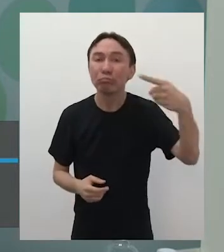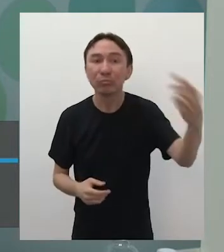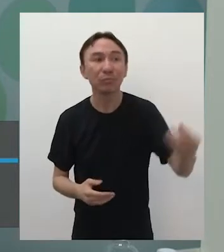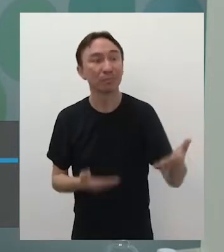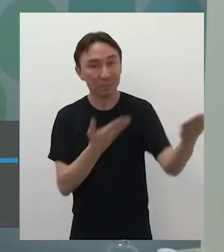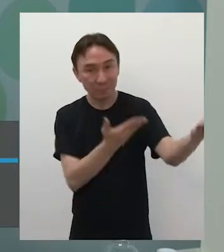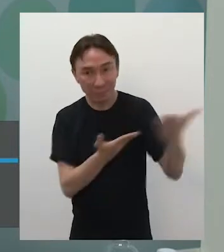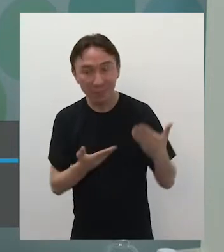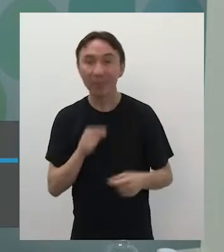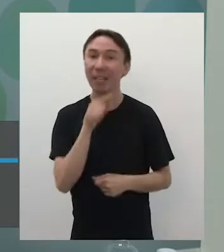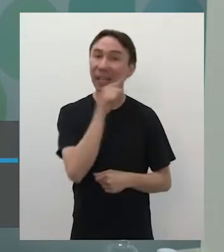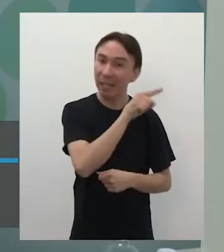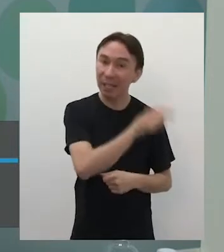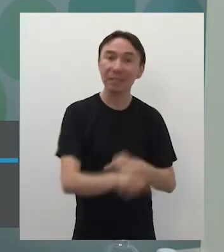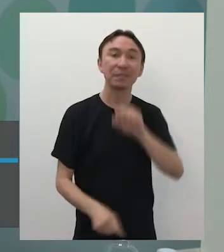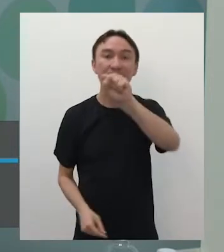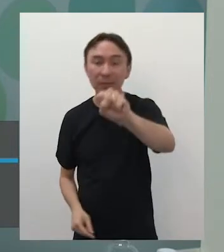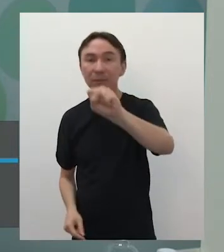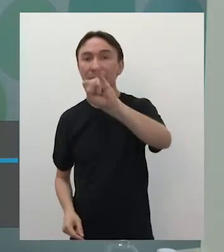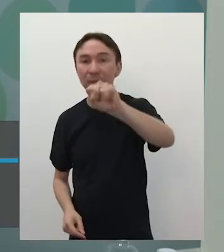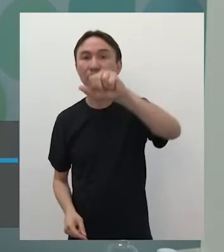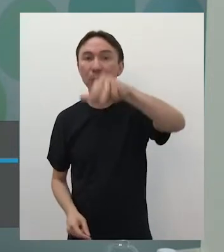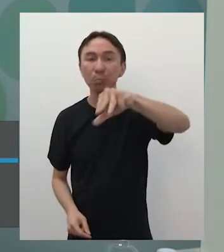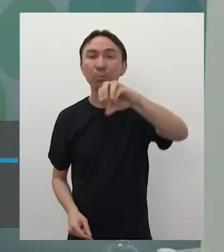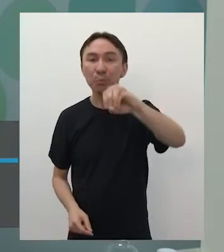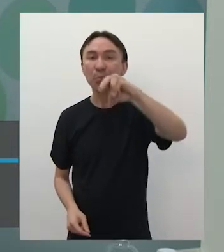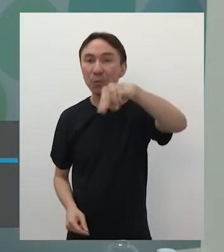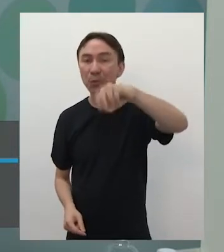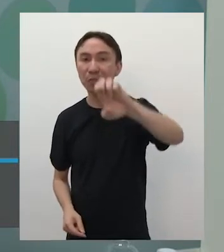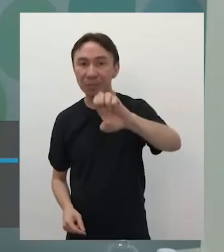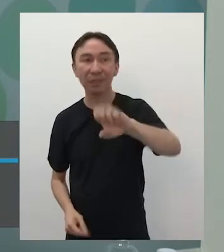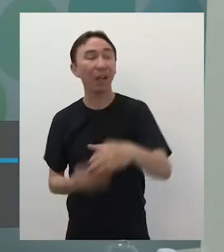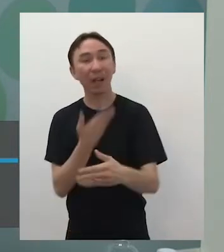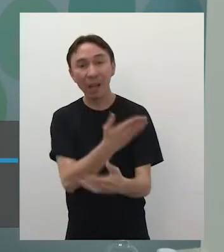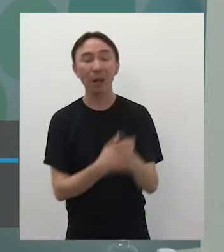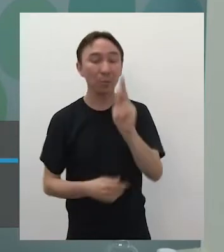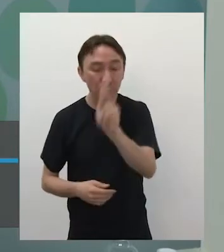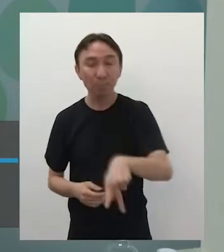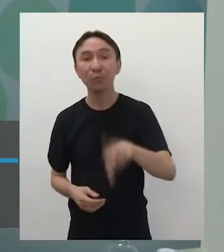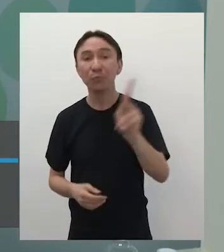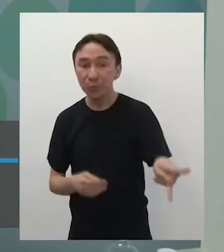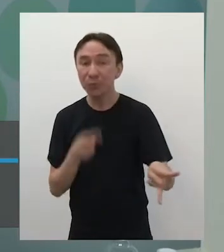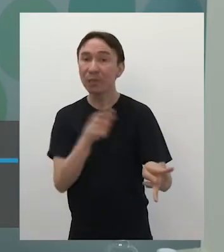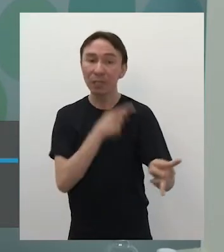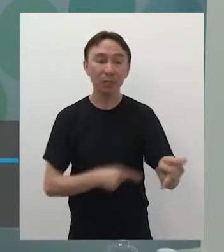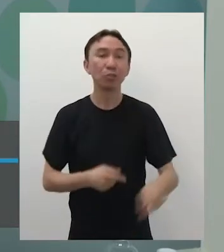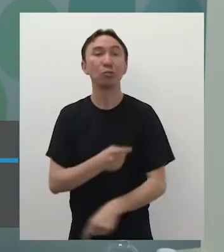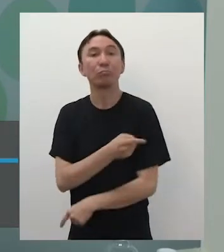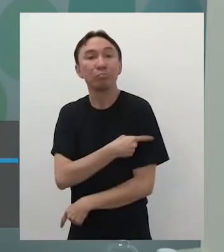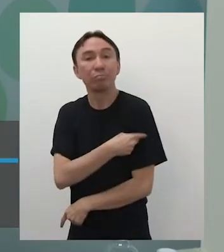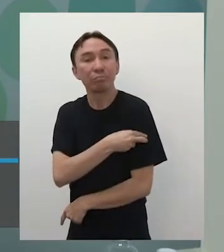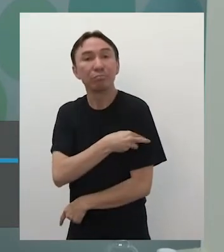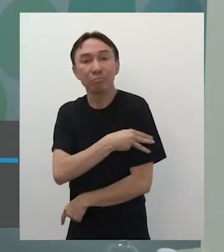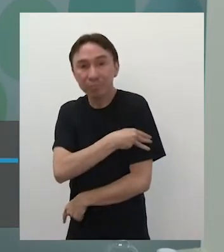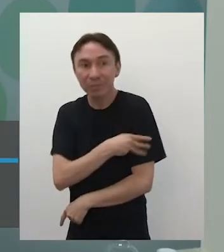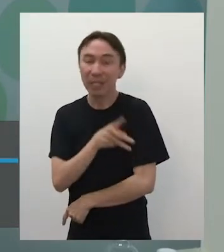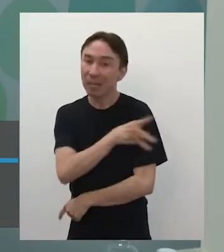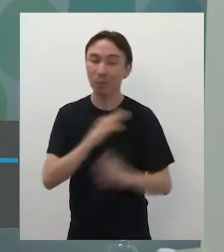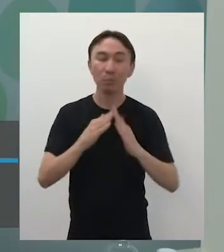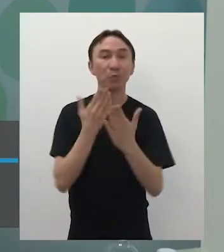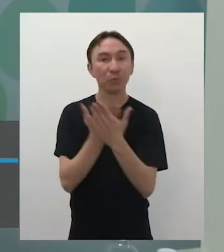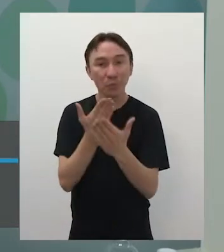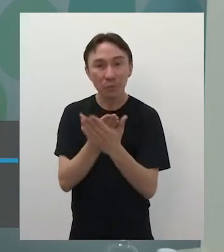uma convidada nesse bate-papo, nessa roda de conversa, trazendo para a gente como ela trabalha essa macrocompetência na sua